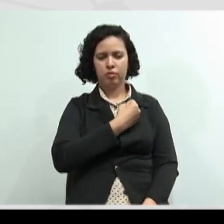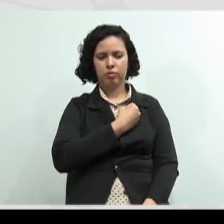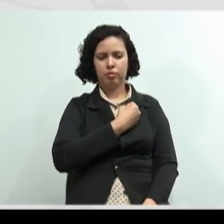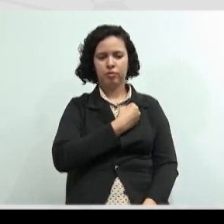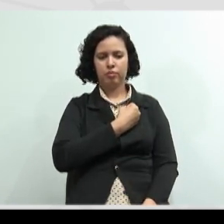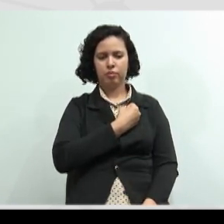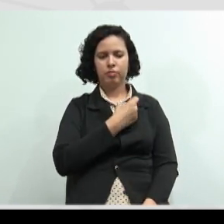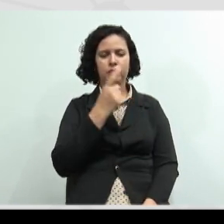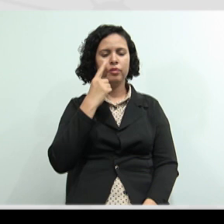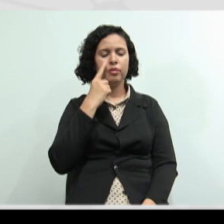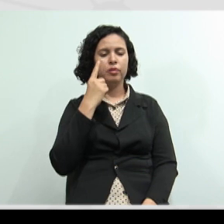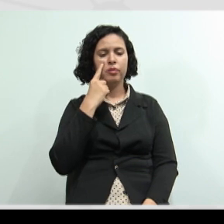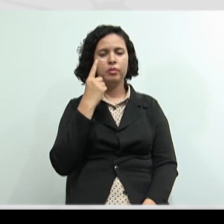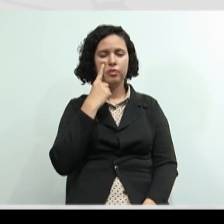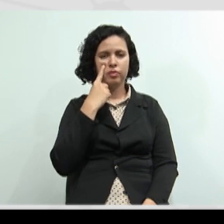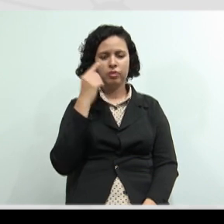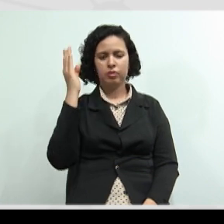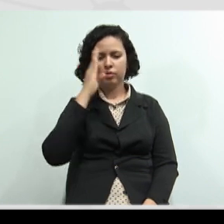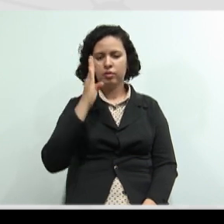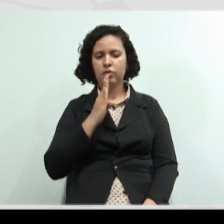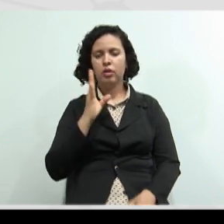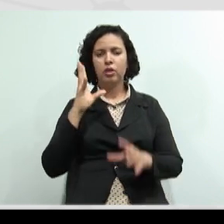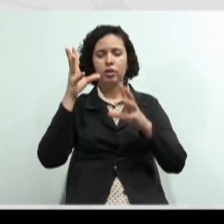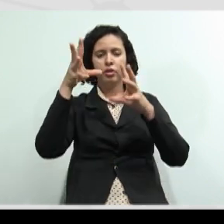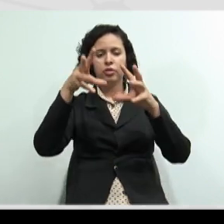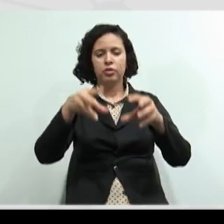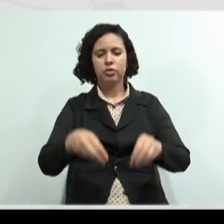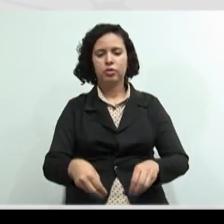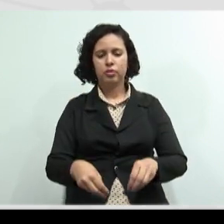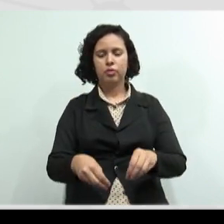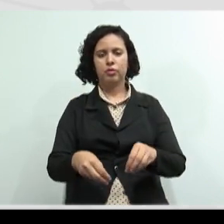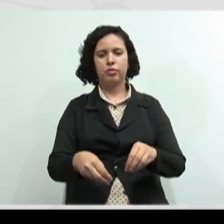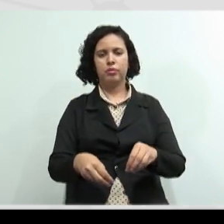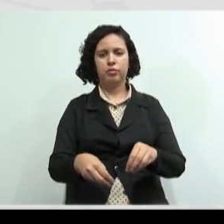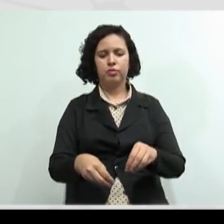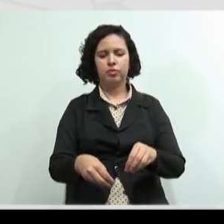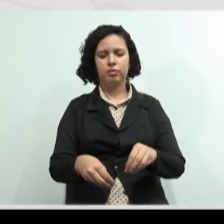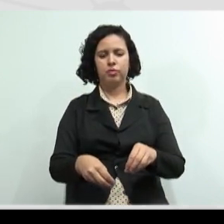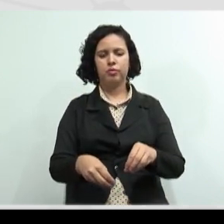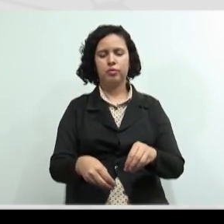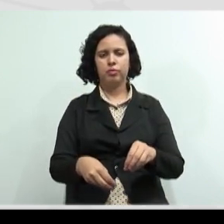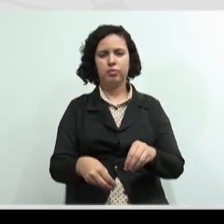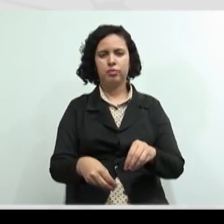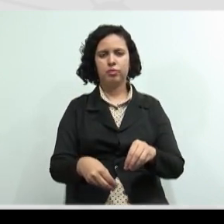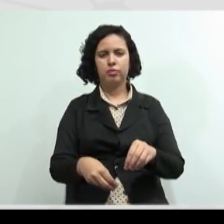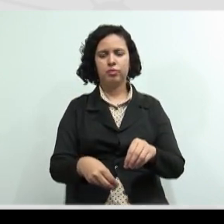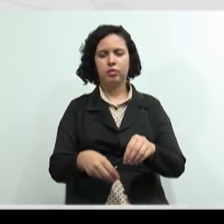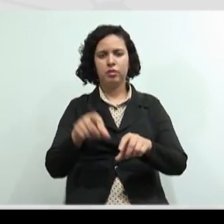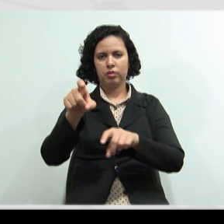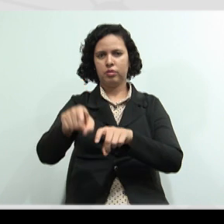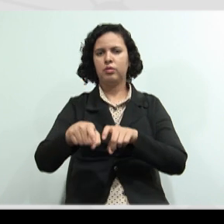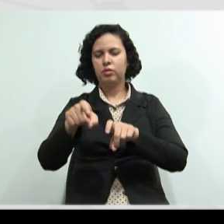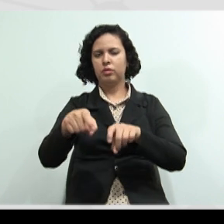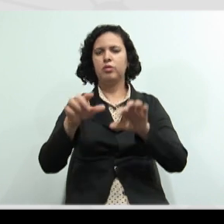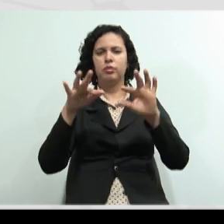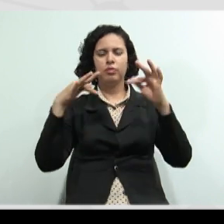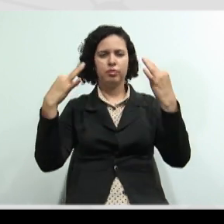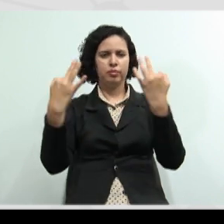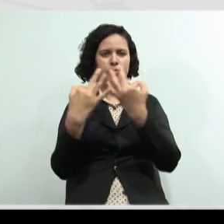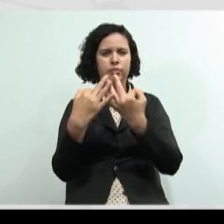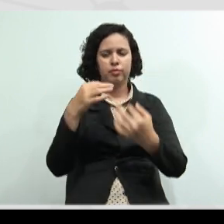A gente vai ver em porcentagem de todas as propriedades rurais no Brasil, a agricultura familiar corresponde